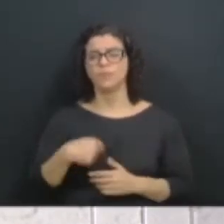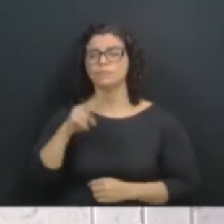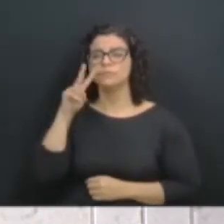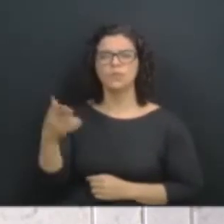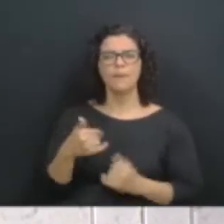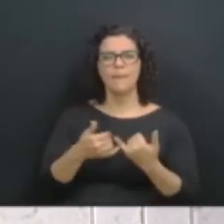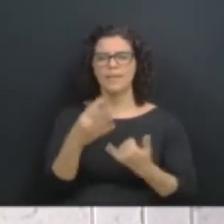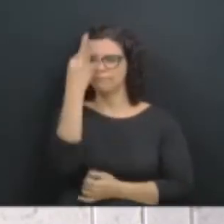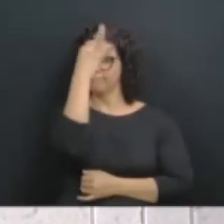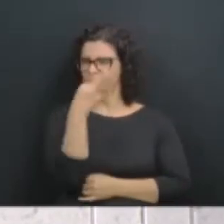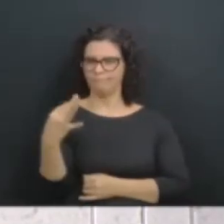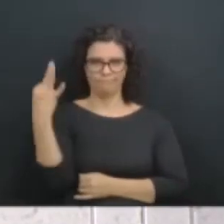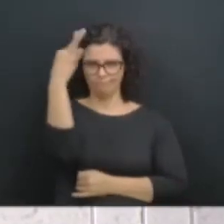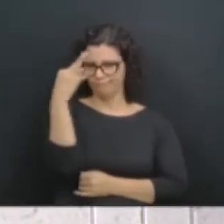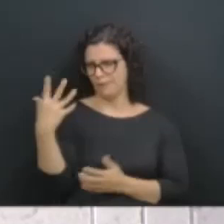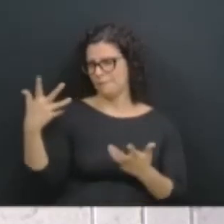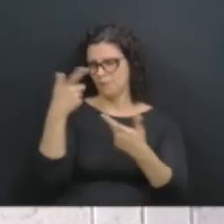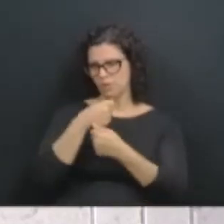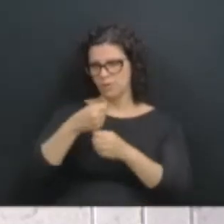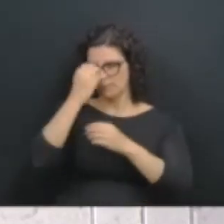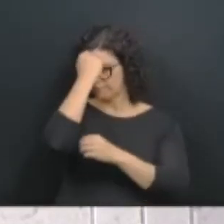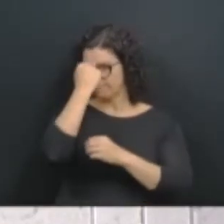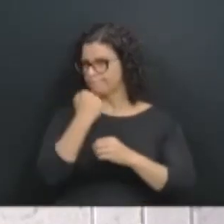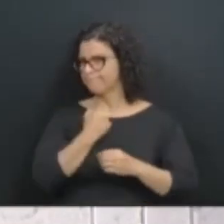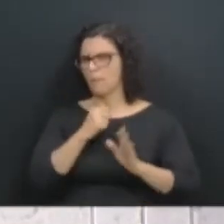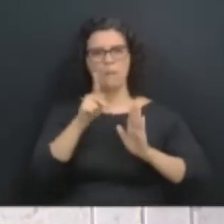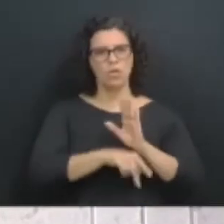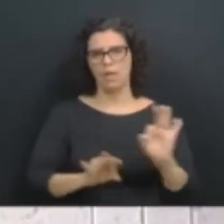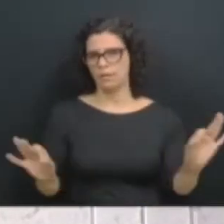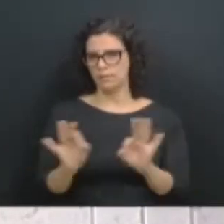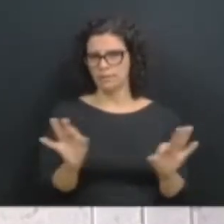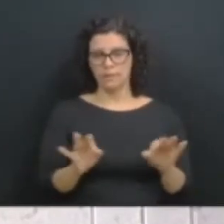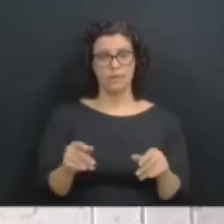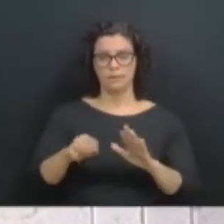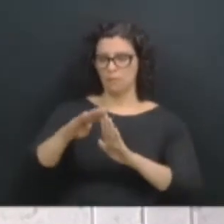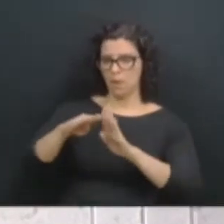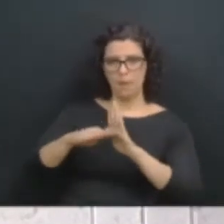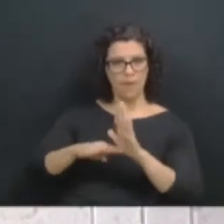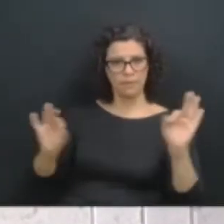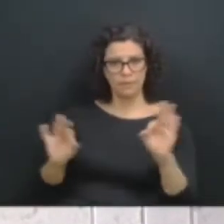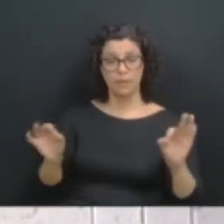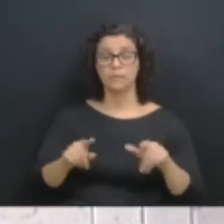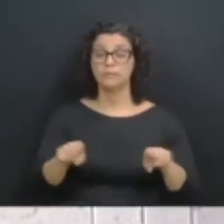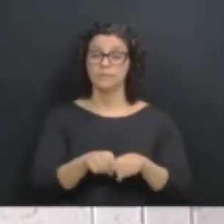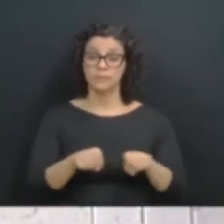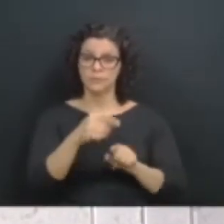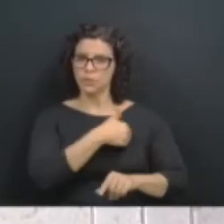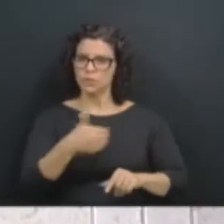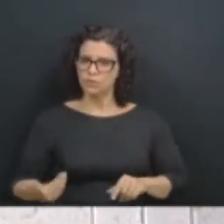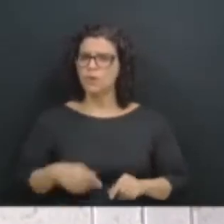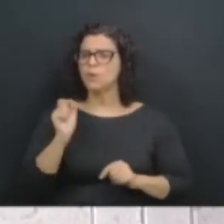vendo hoje é um governo que não tem projeto, é um governo que não tem programa, e mais do que isso, é